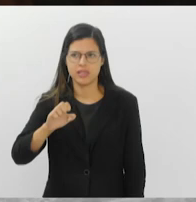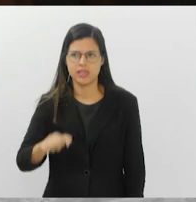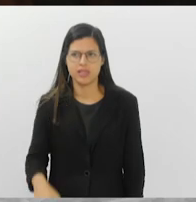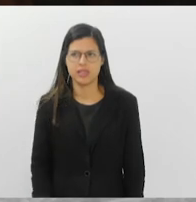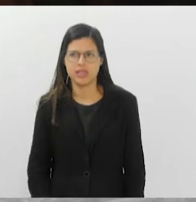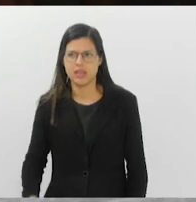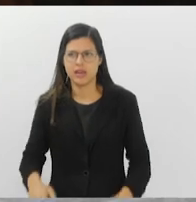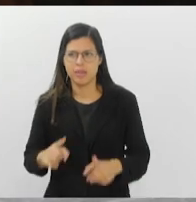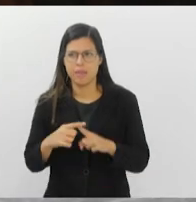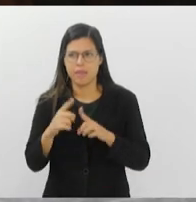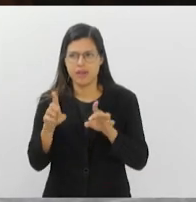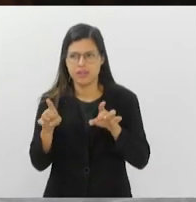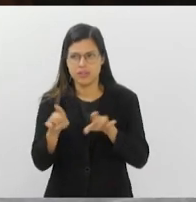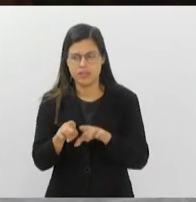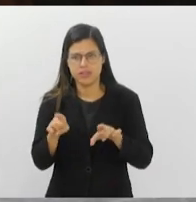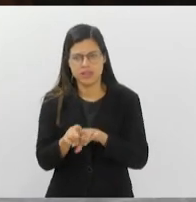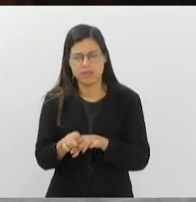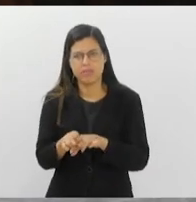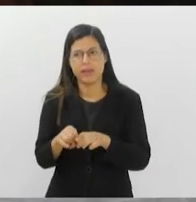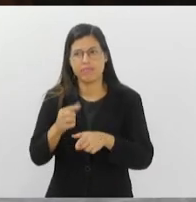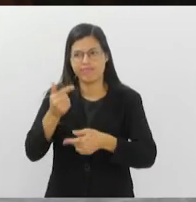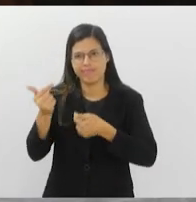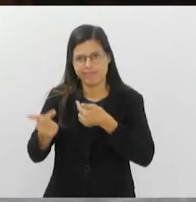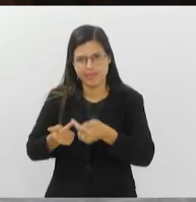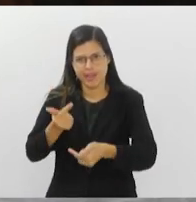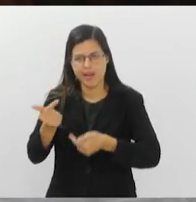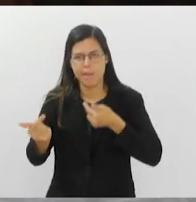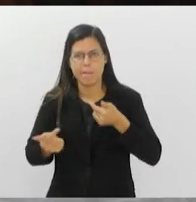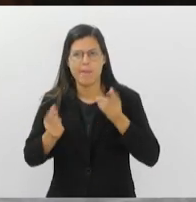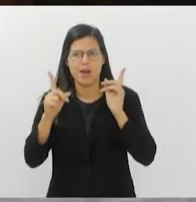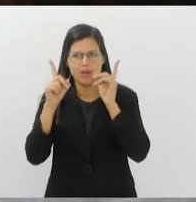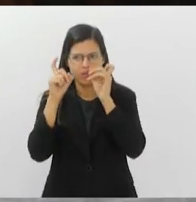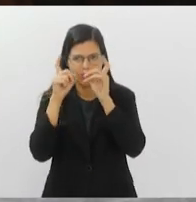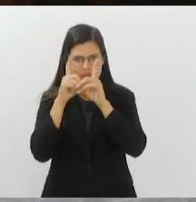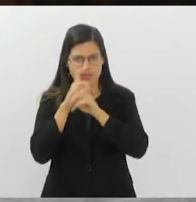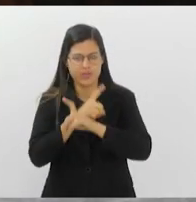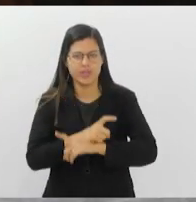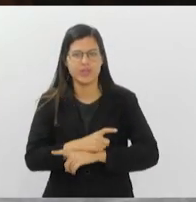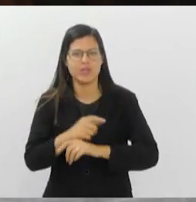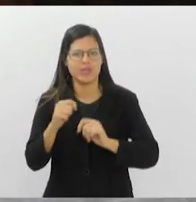Ao mesmo tempo, isso tornou o trabalho muito difícil de ser feito, né, porque